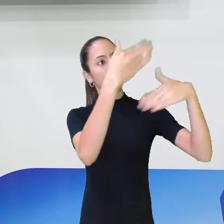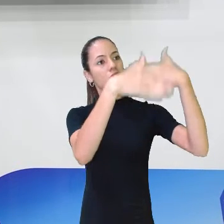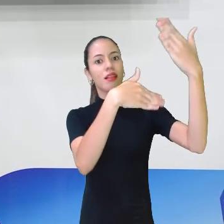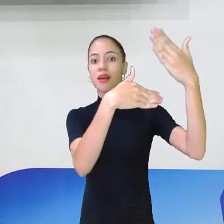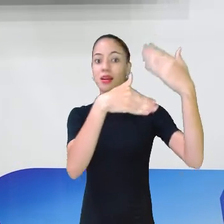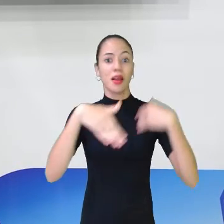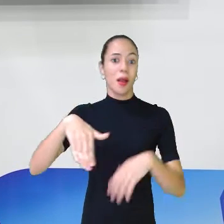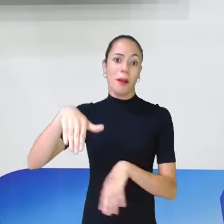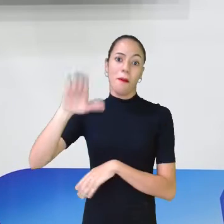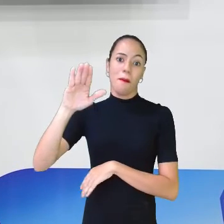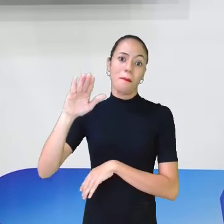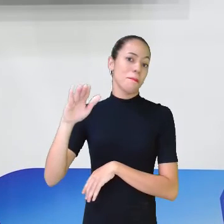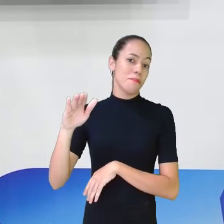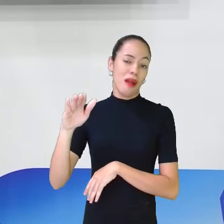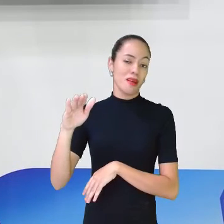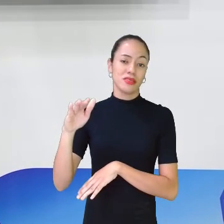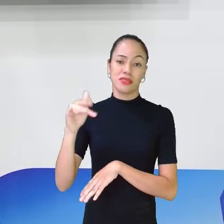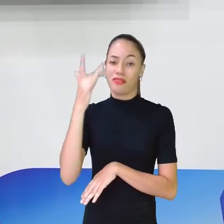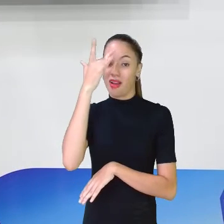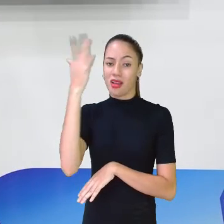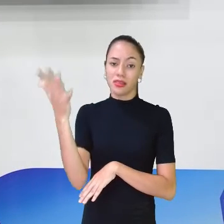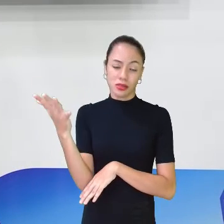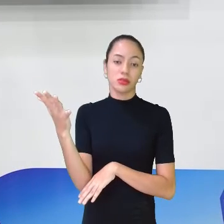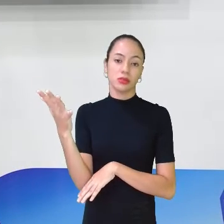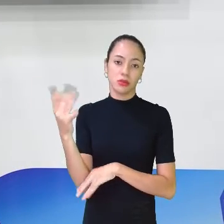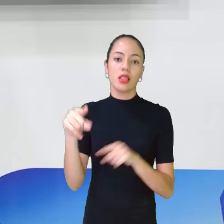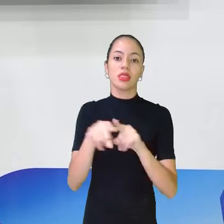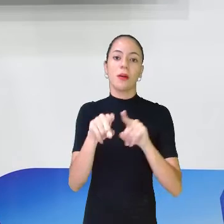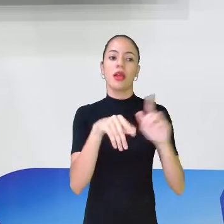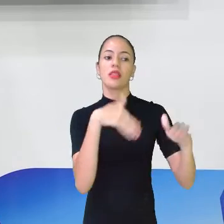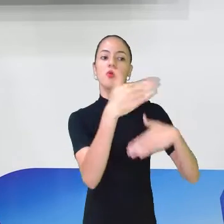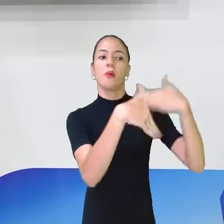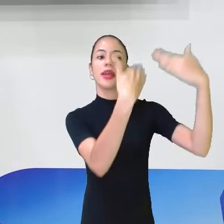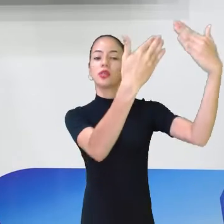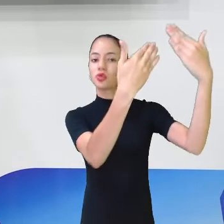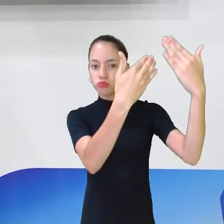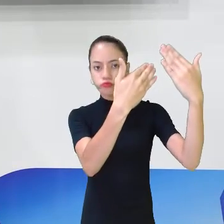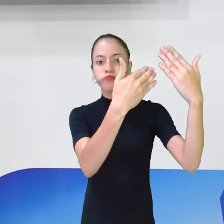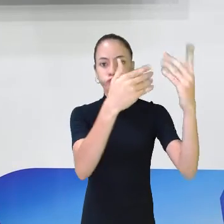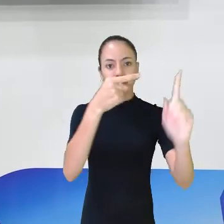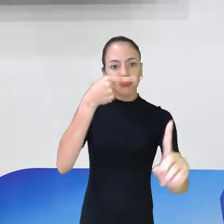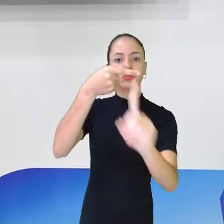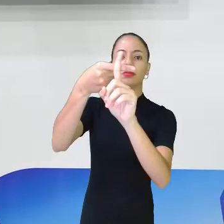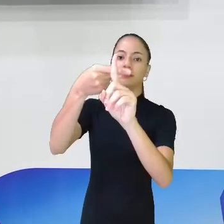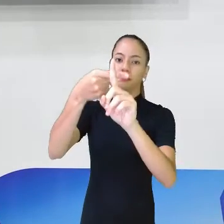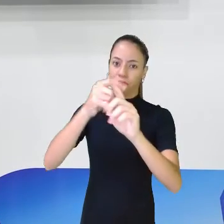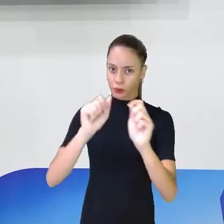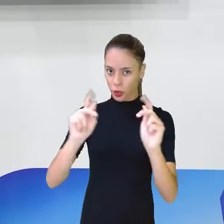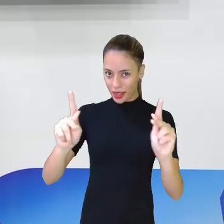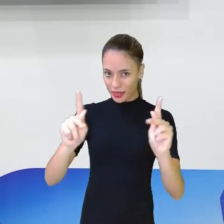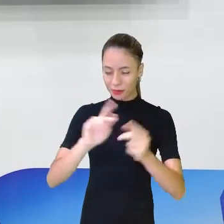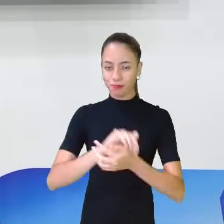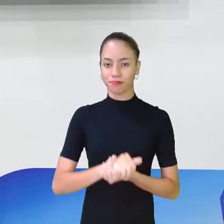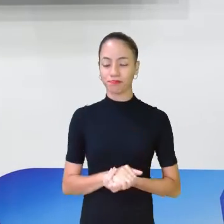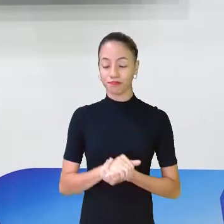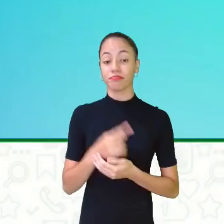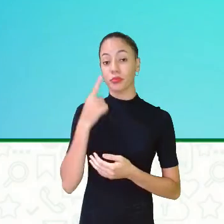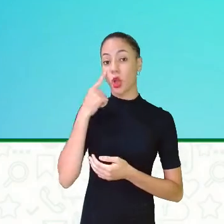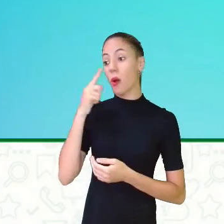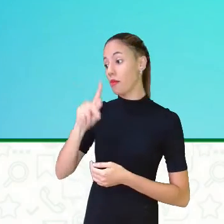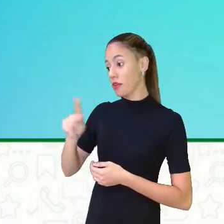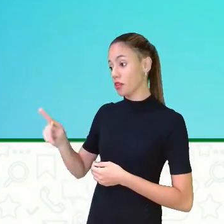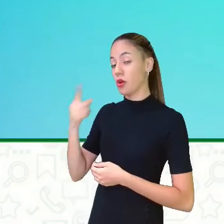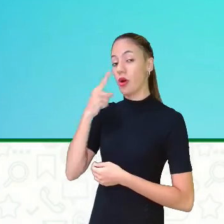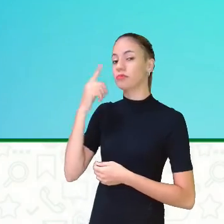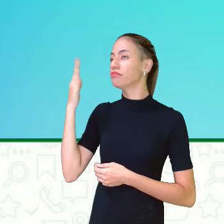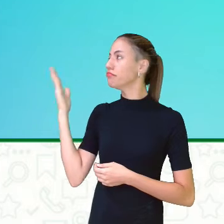desenvolvimento ideal, um desenvolvimento adequado. Beleza, pessoal? Beleza. Aí, dentro disso aí, professor, olha aqui, ó, de